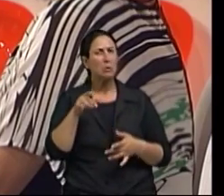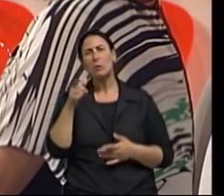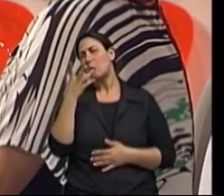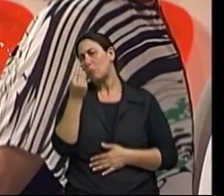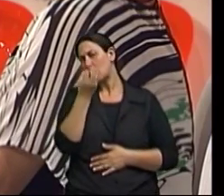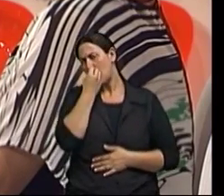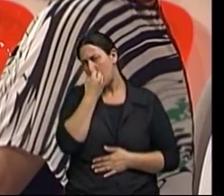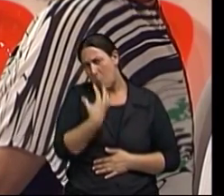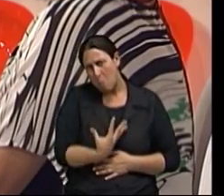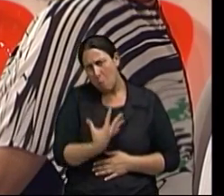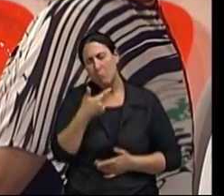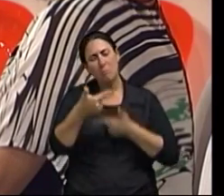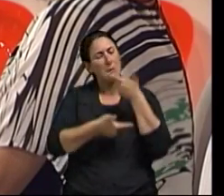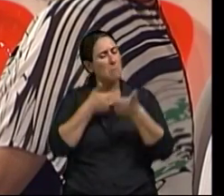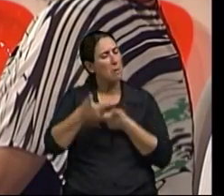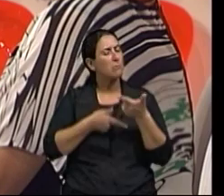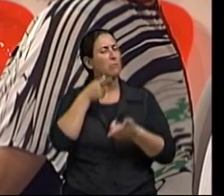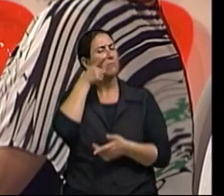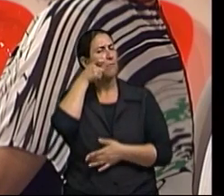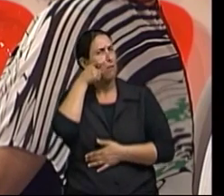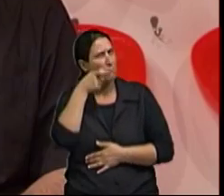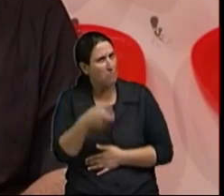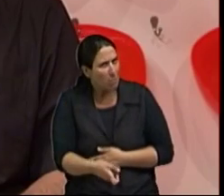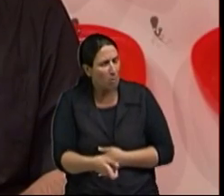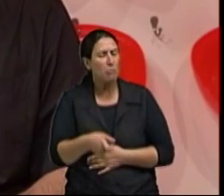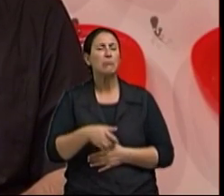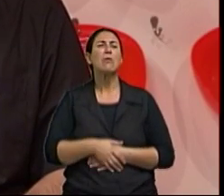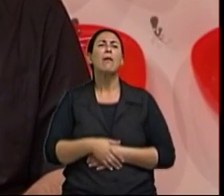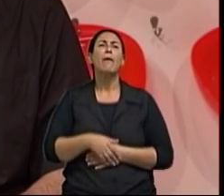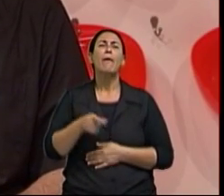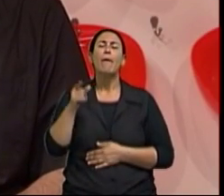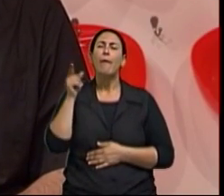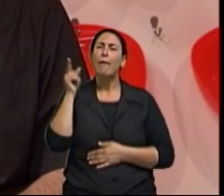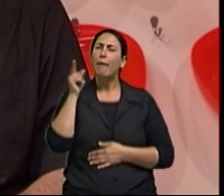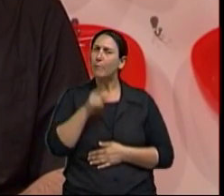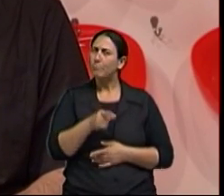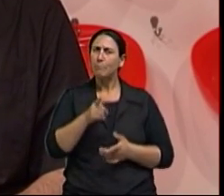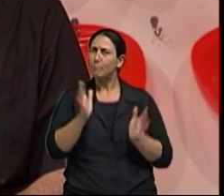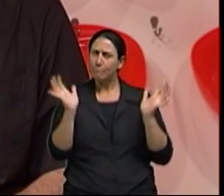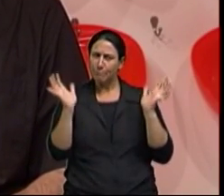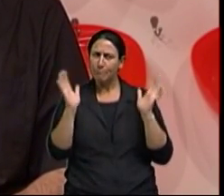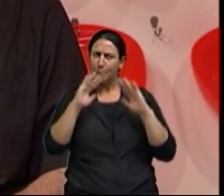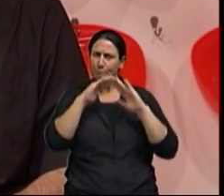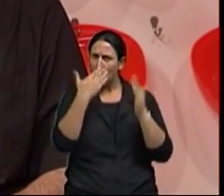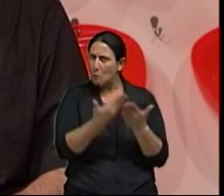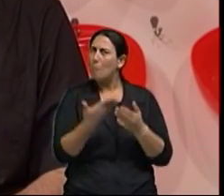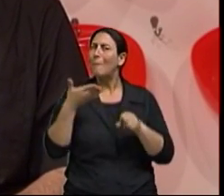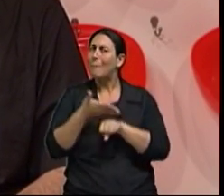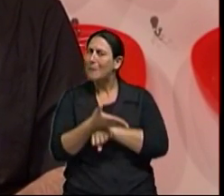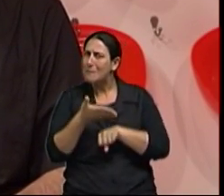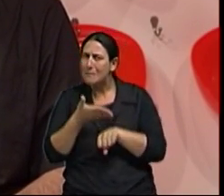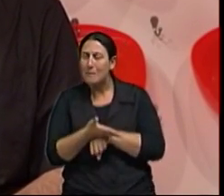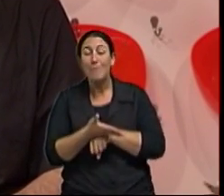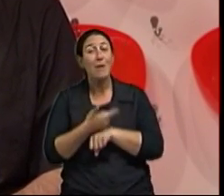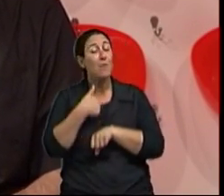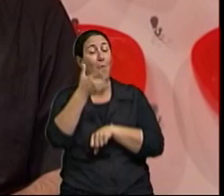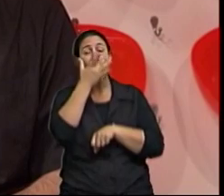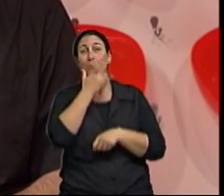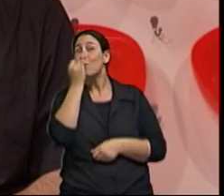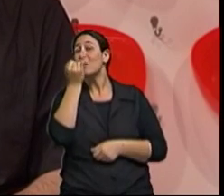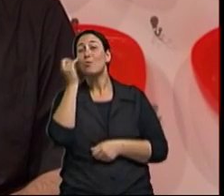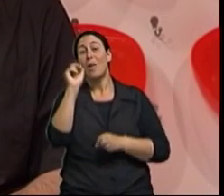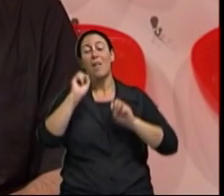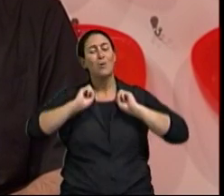trabalho muito interessante de conscientização, né? As escolas participam e acho que aí está o ponto. Acho que a educação